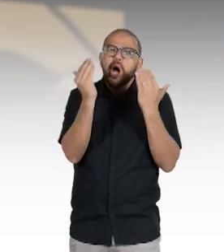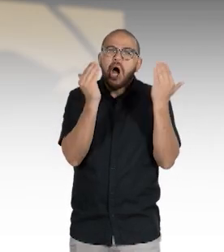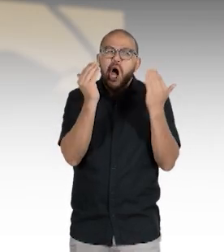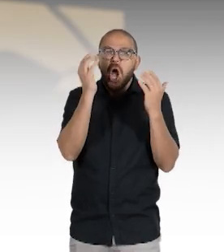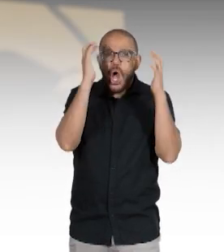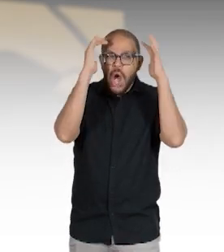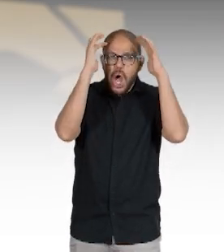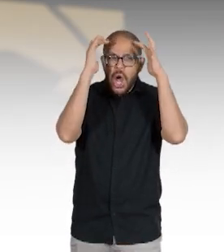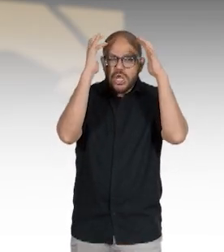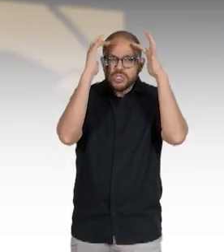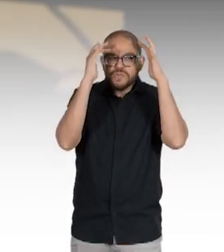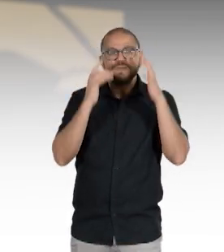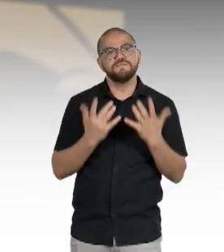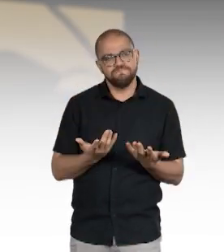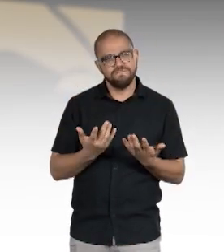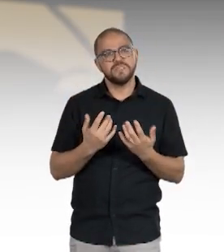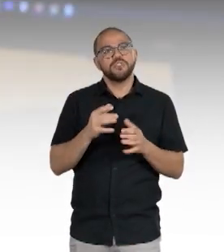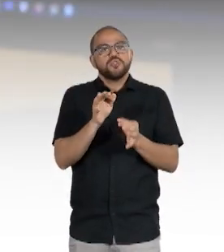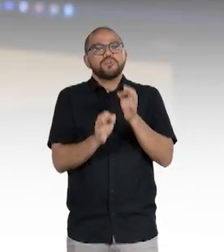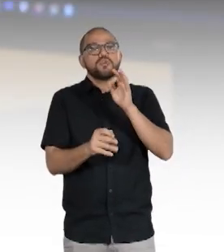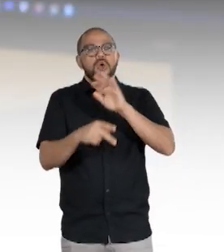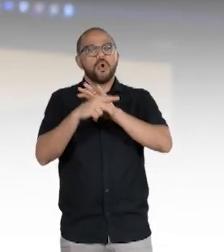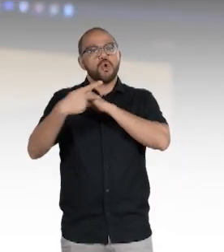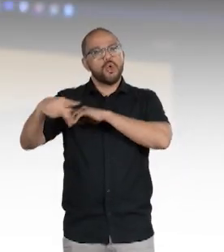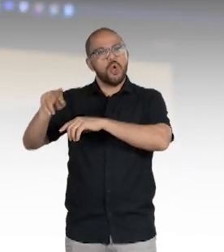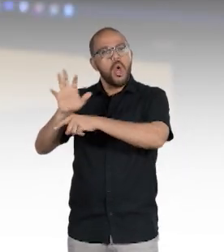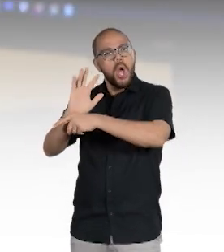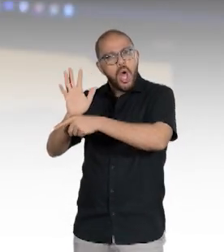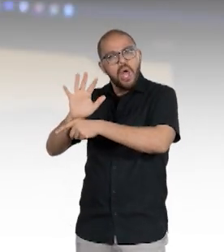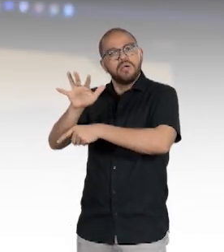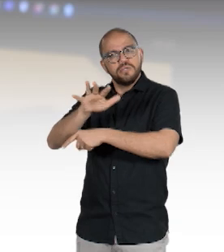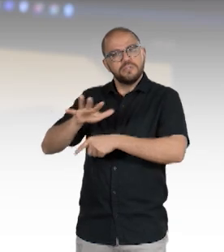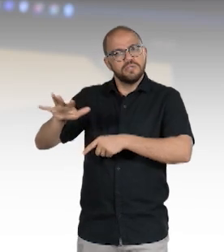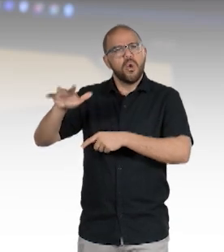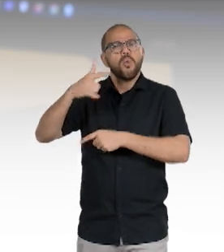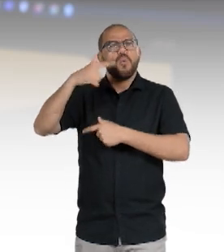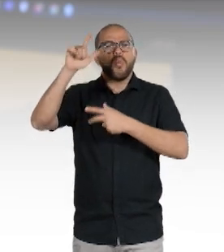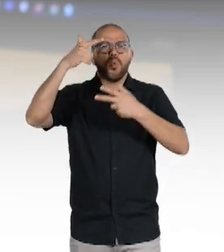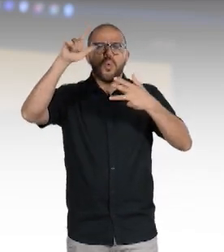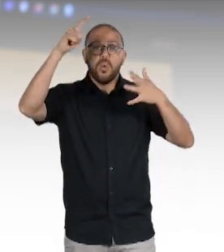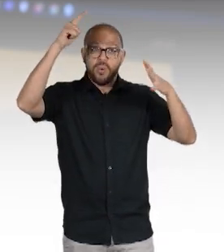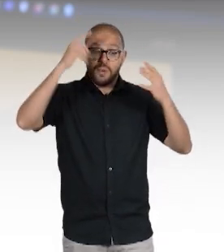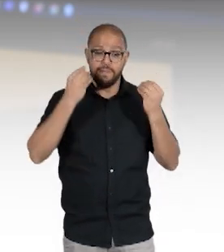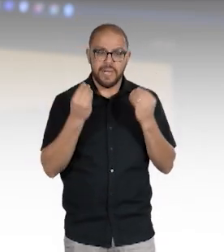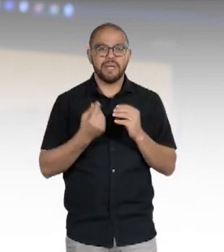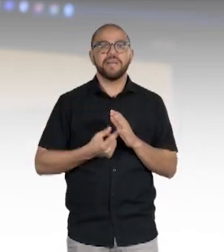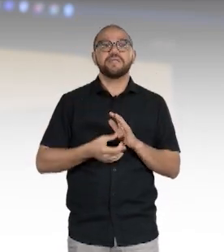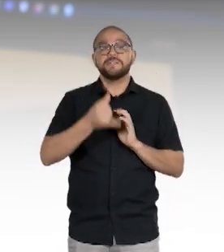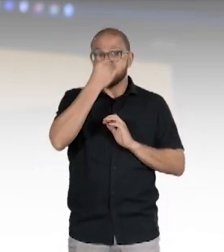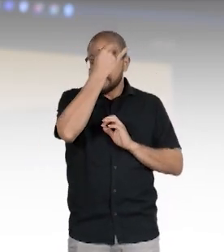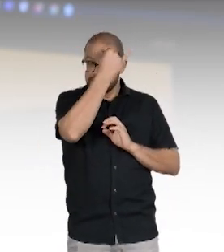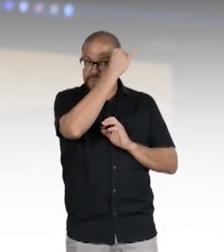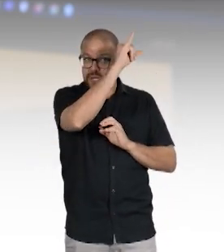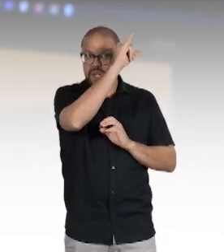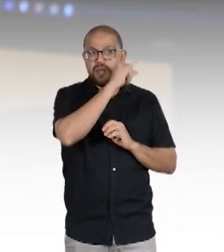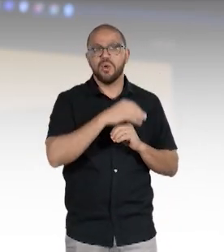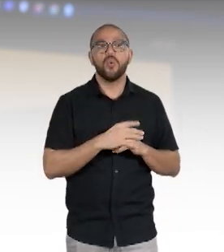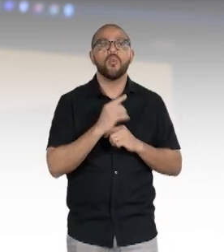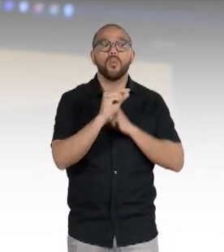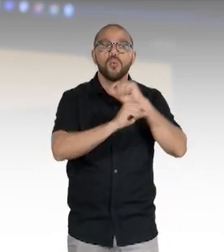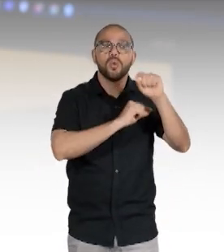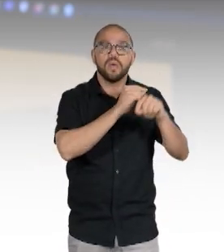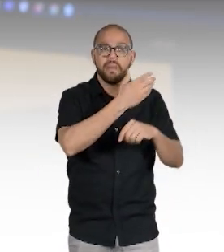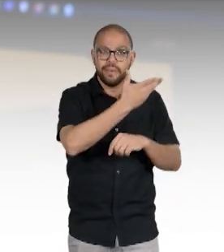jurídico e administrativo da Cinemateca, e uma série de outras medidas preventivas para